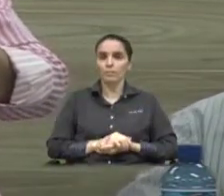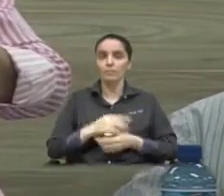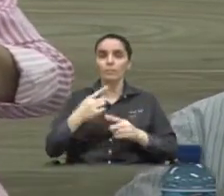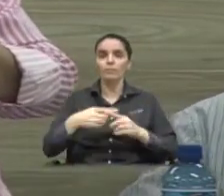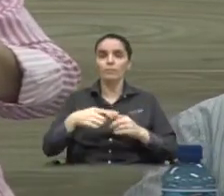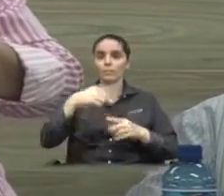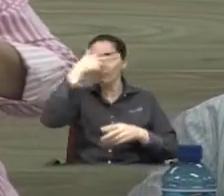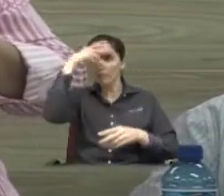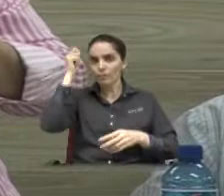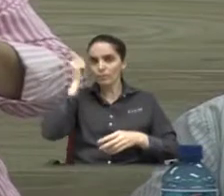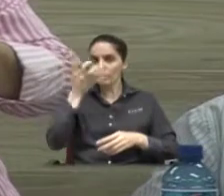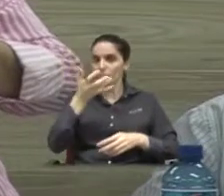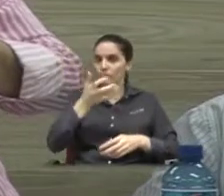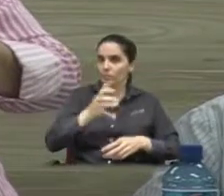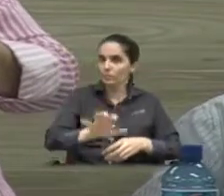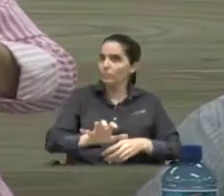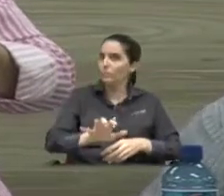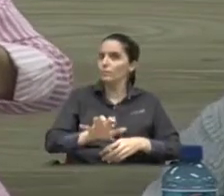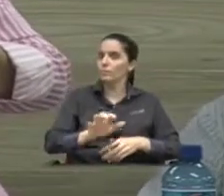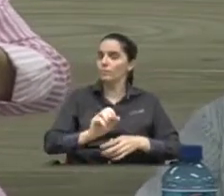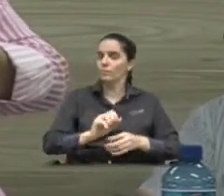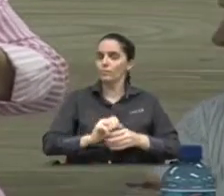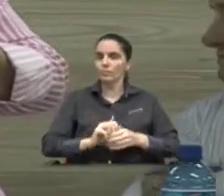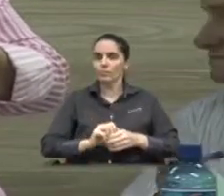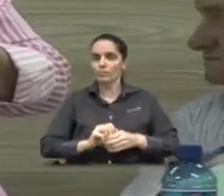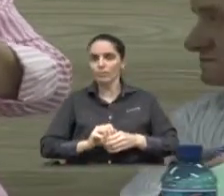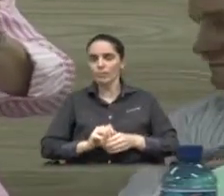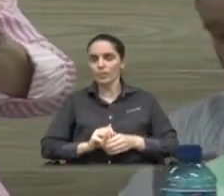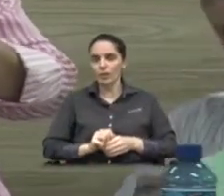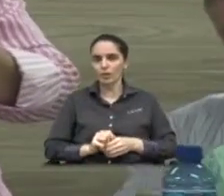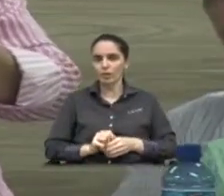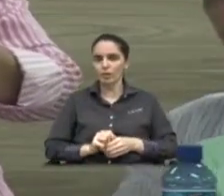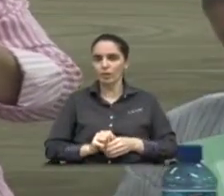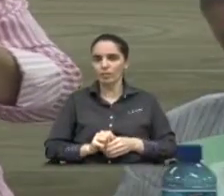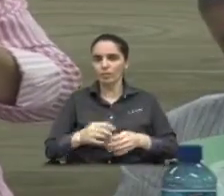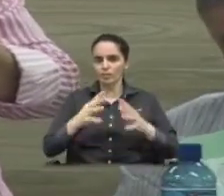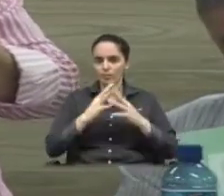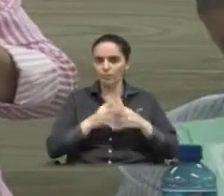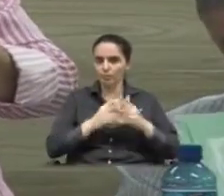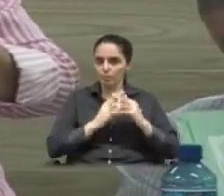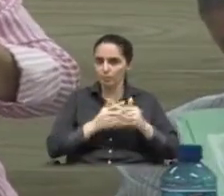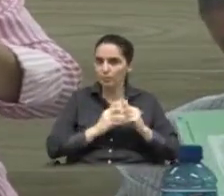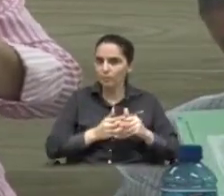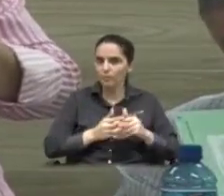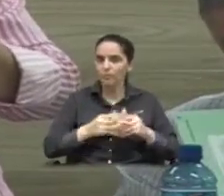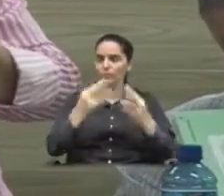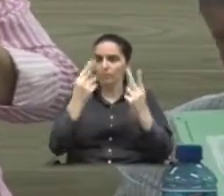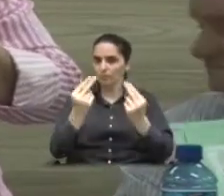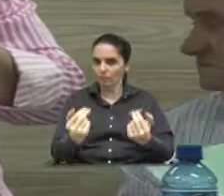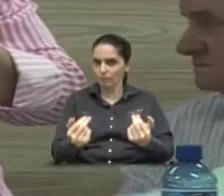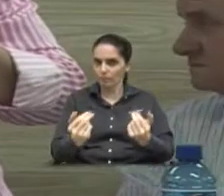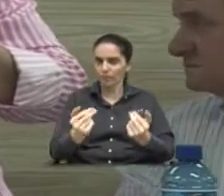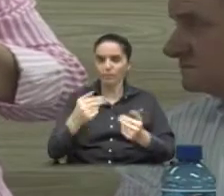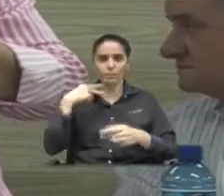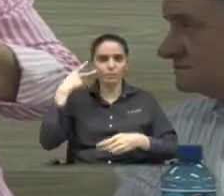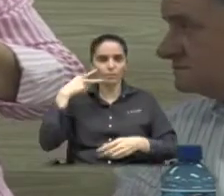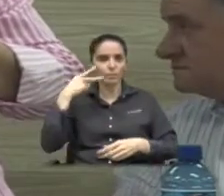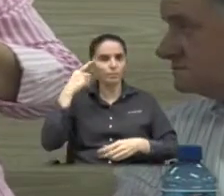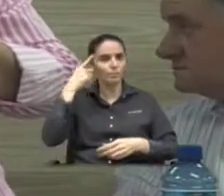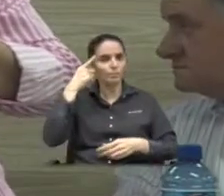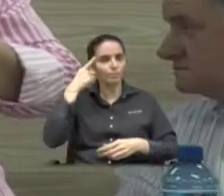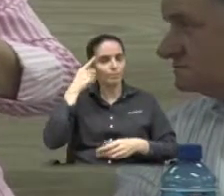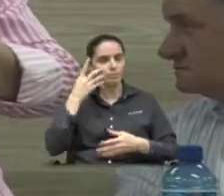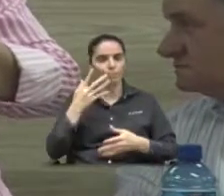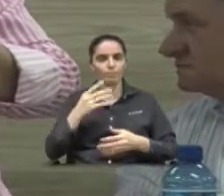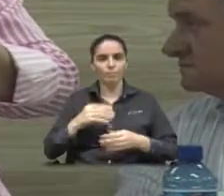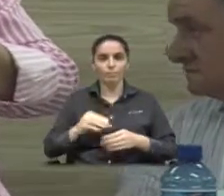qual houve uma preocupação de alguns vereadores aqui, como a Érica, eu, outros vereadores, a